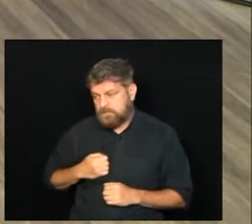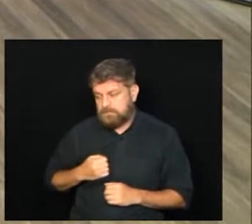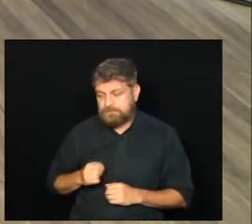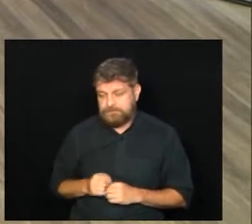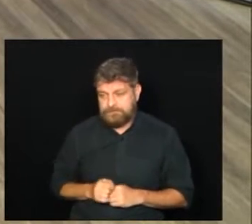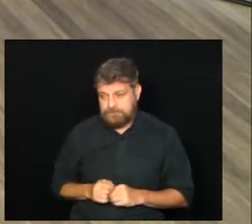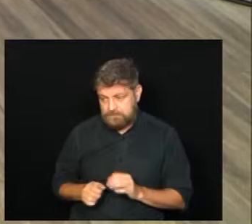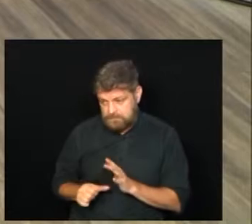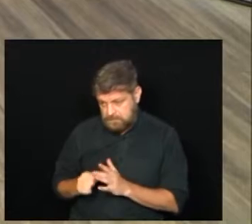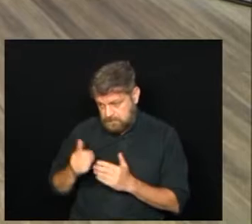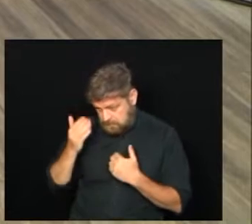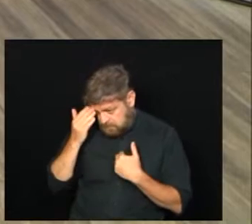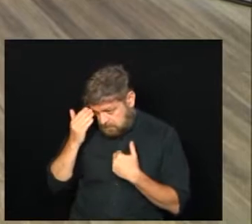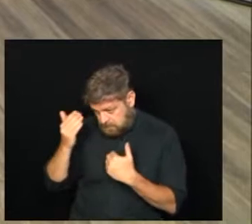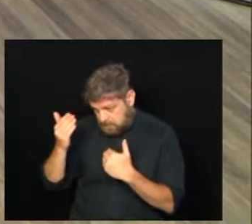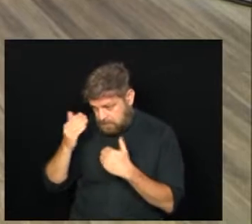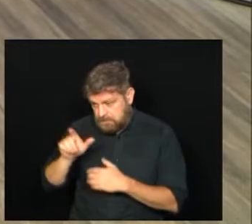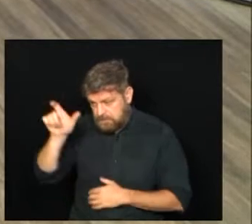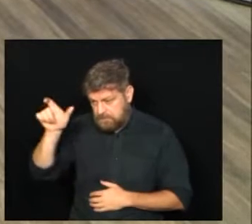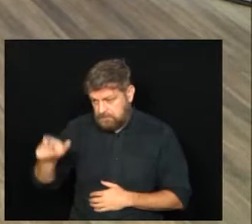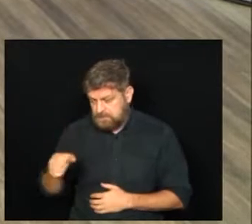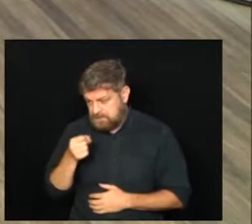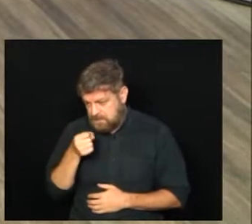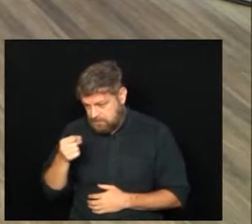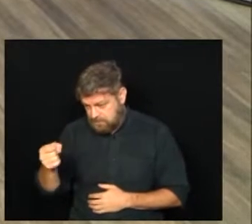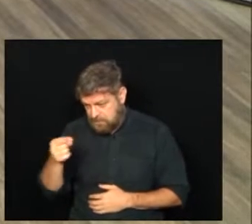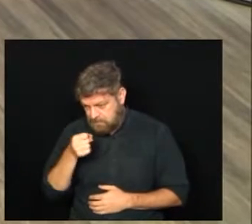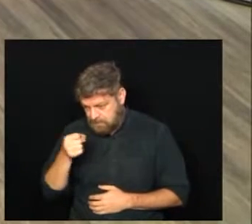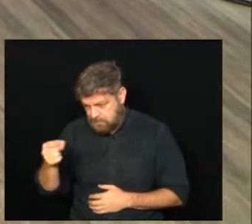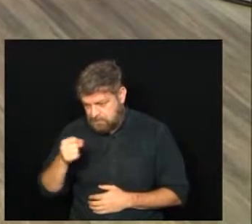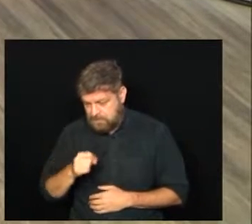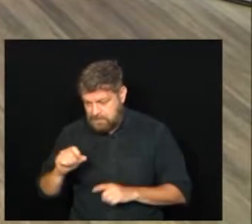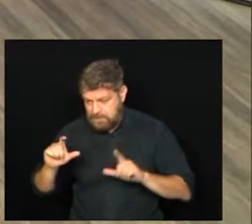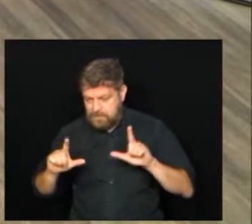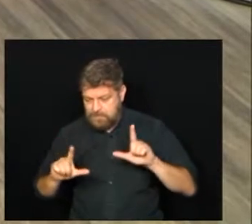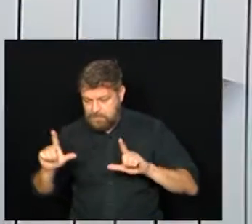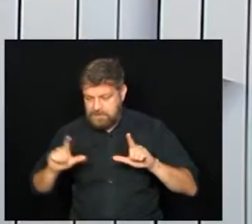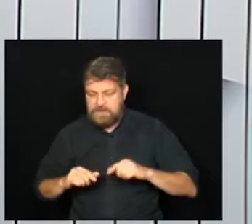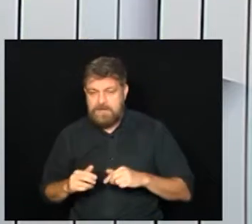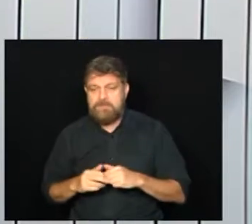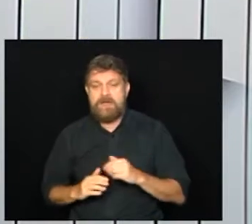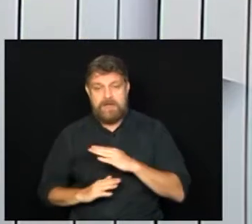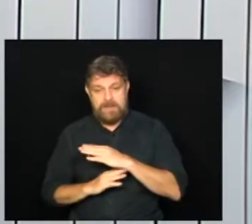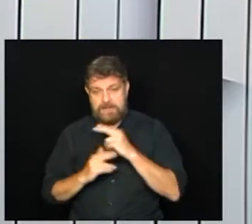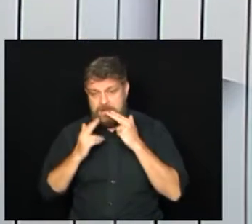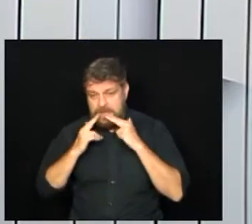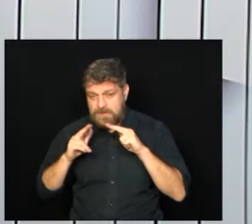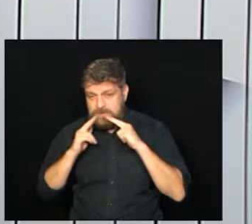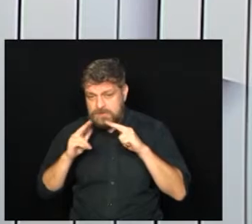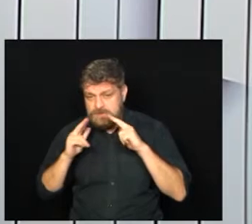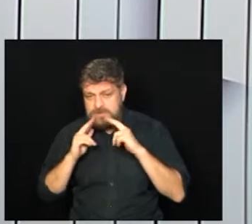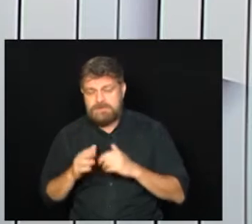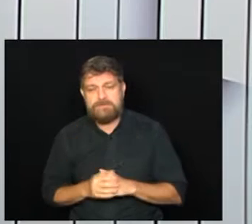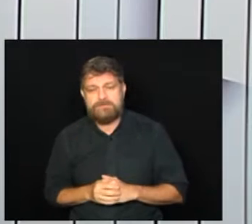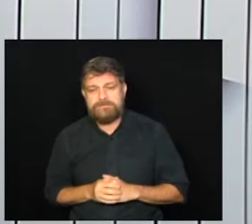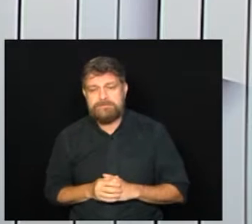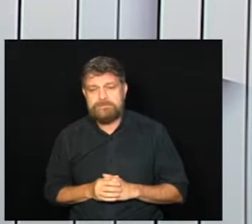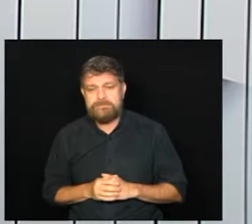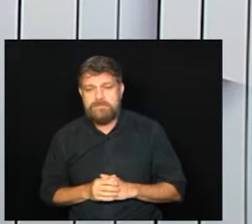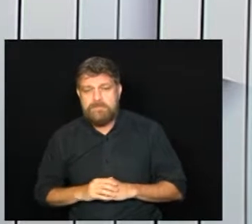Camila, primeiramente quero agradecer a sua presença aqui no nosso Câmara Notícia. E essa seleção